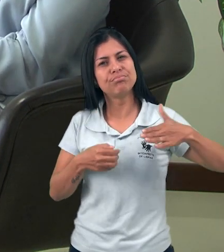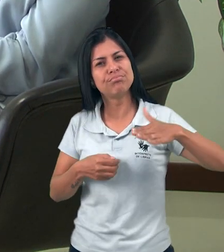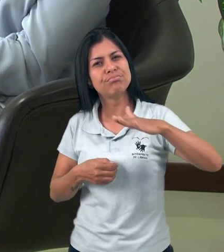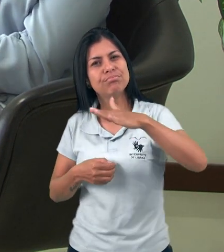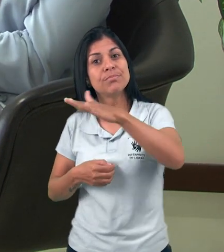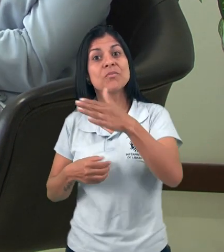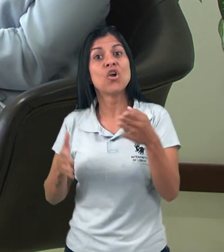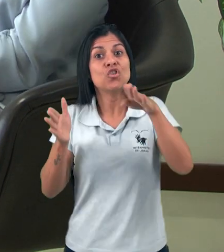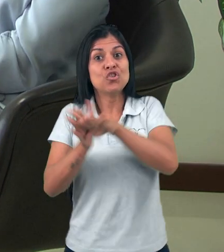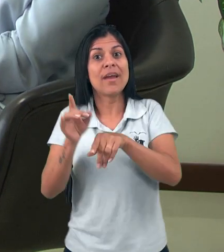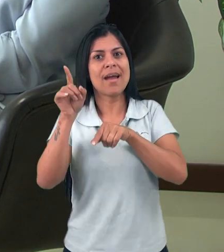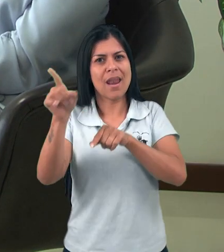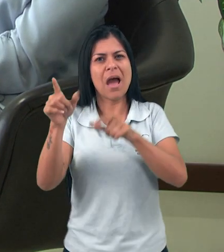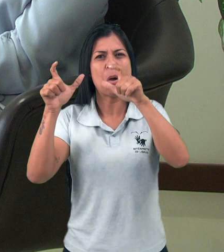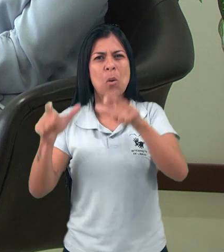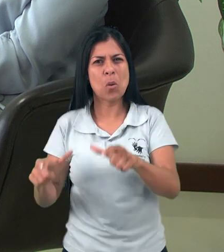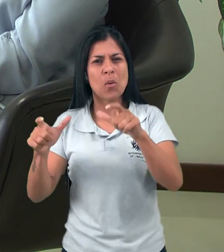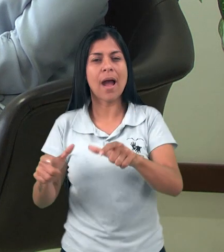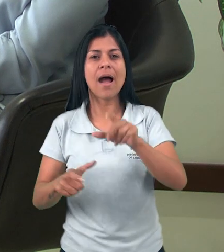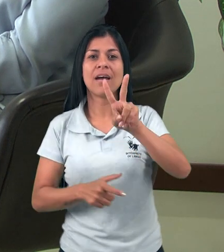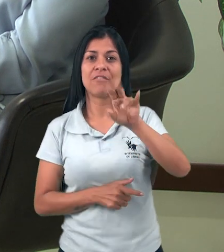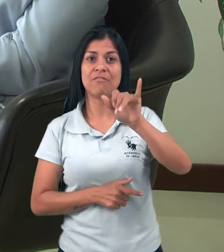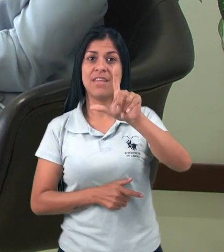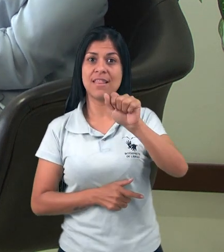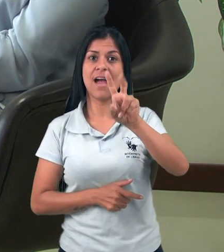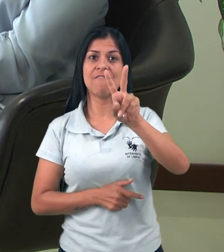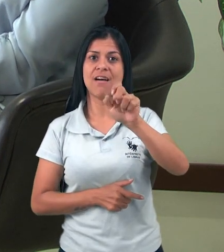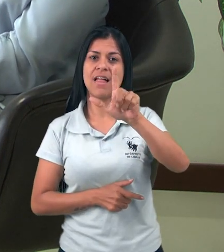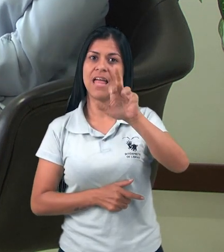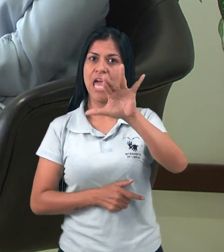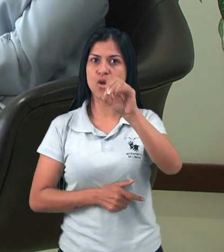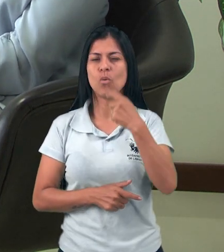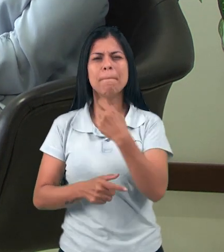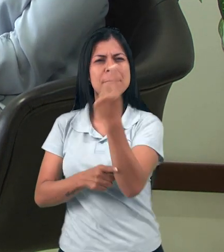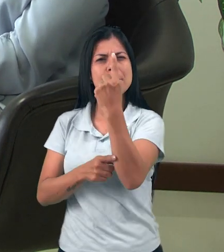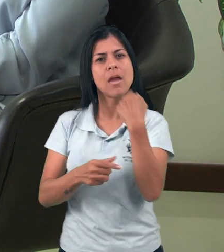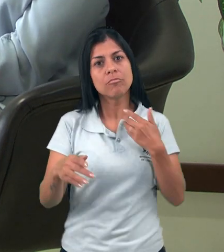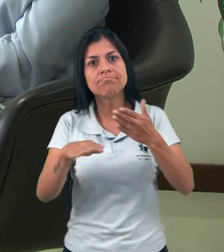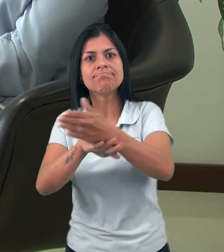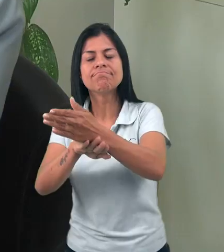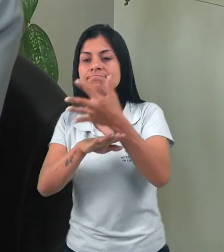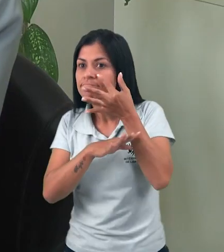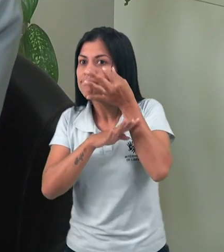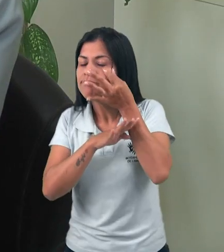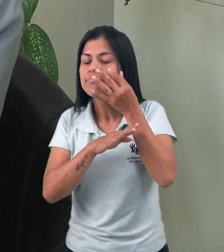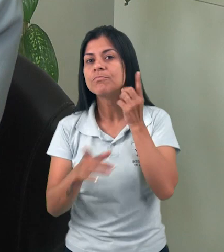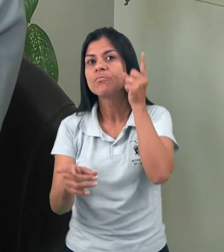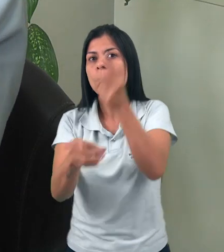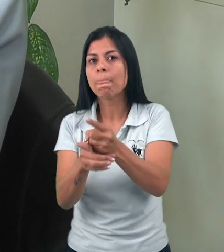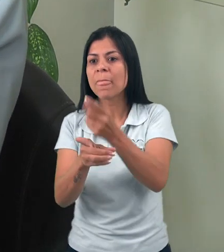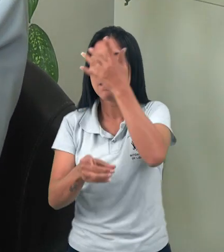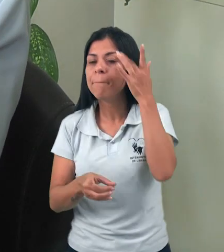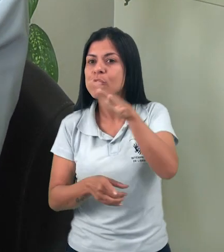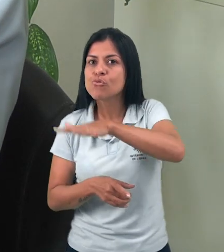fazer o atendimento em Vila Pavão, se eu não me engano, Vila Valério, que foi o primeiro local a ser atendido. Aí